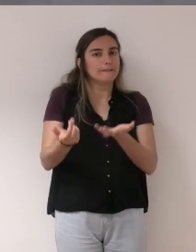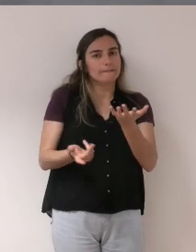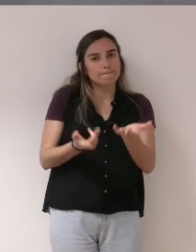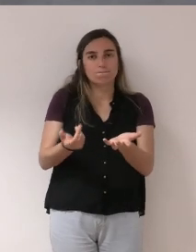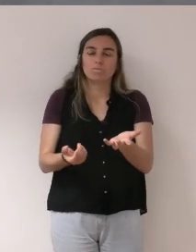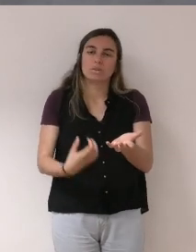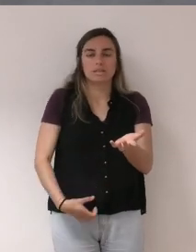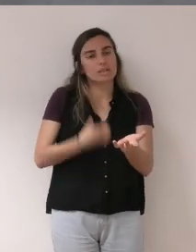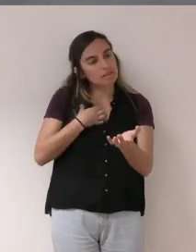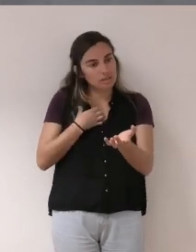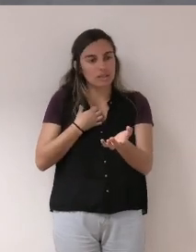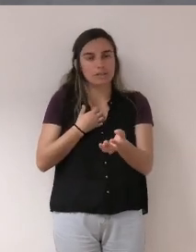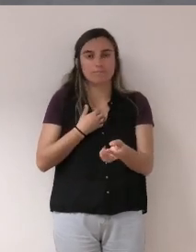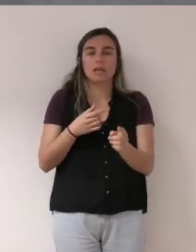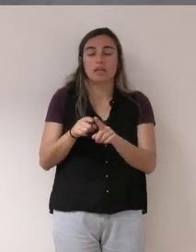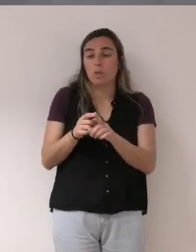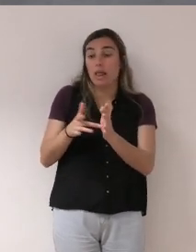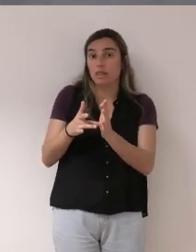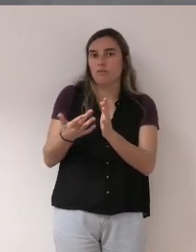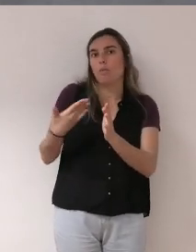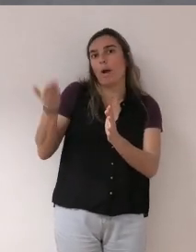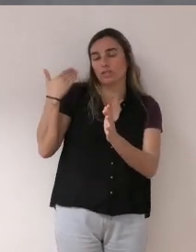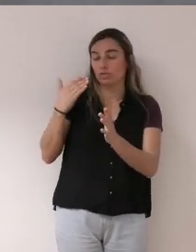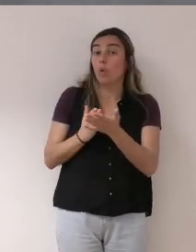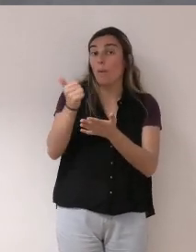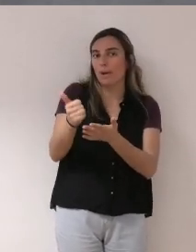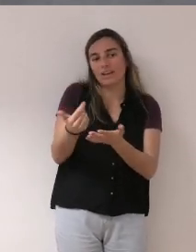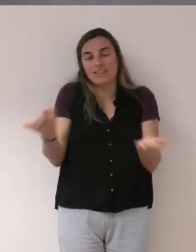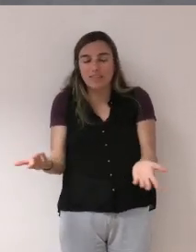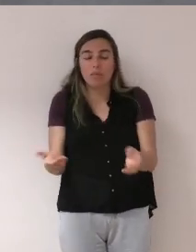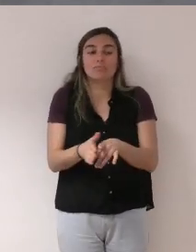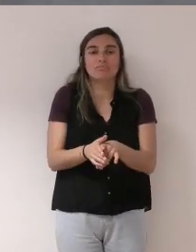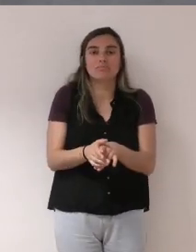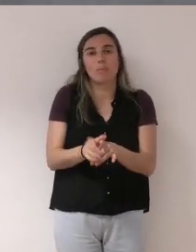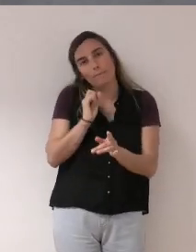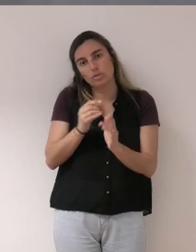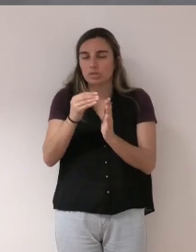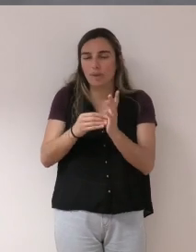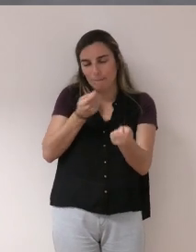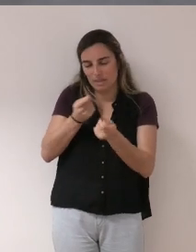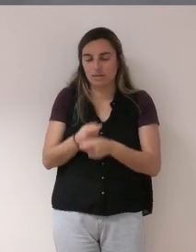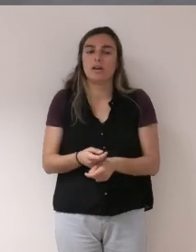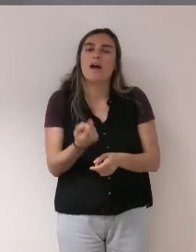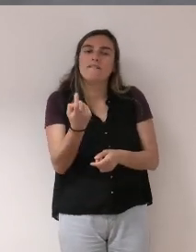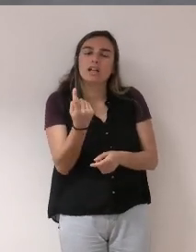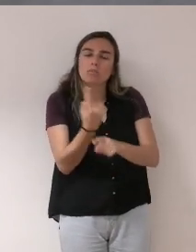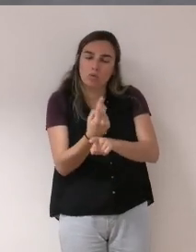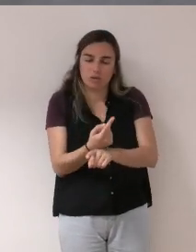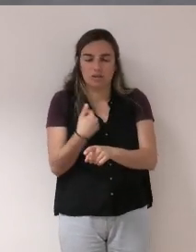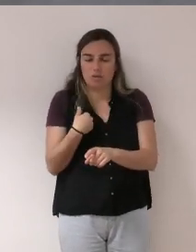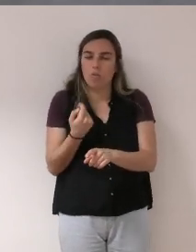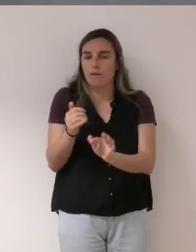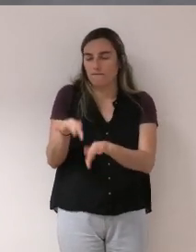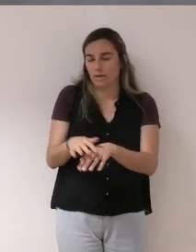foram os livros anteriores. Foi o livro anterior, mais precisamente. Sim. Só para terminar aqui... De facto, é capaz de ter razão, também